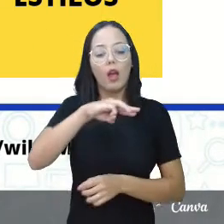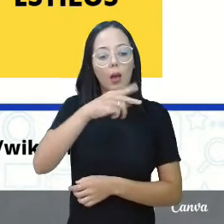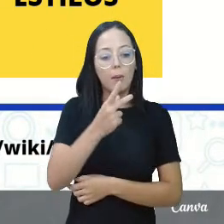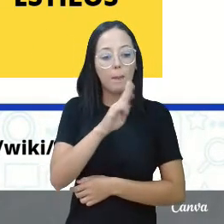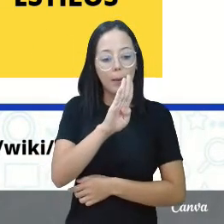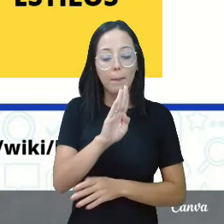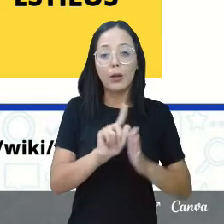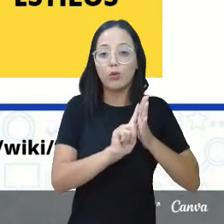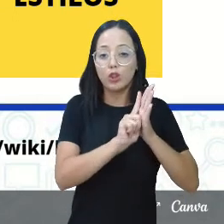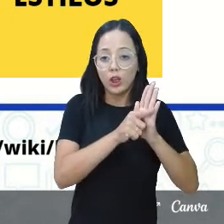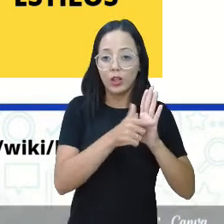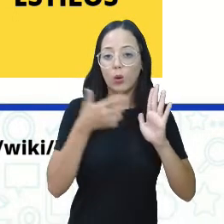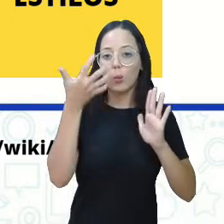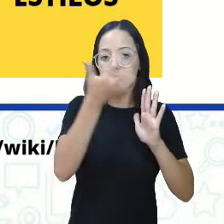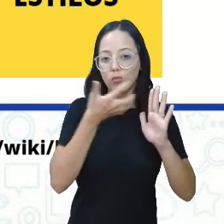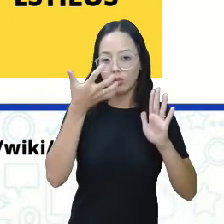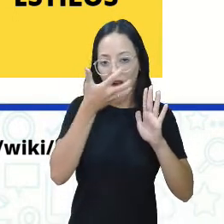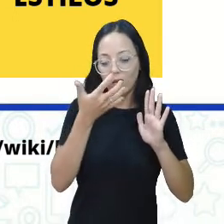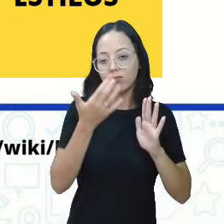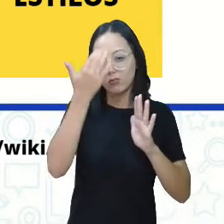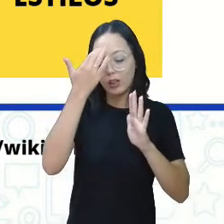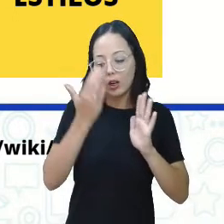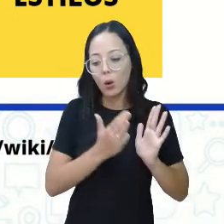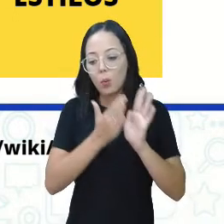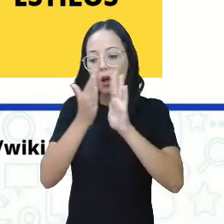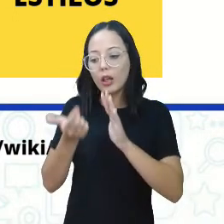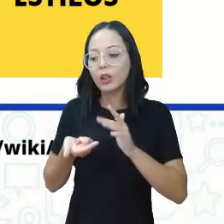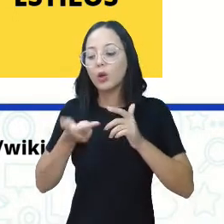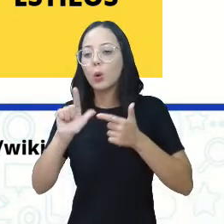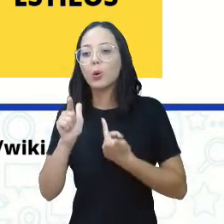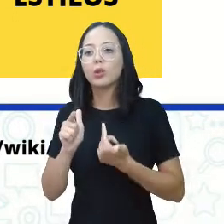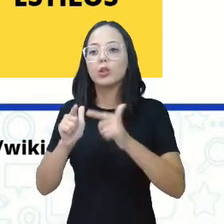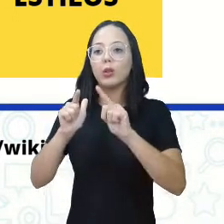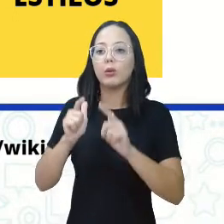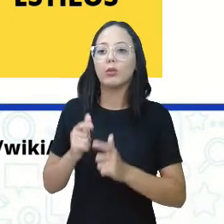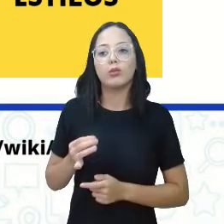o gênero musical MPB, de outros, como